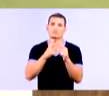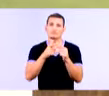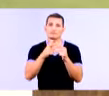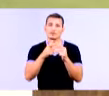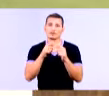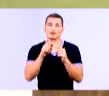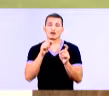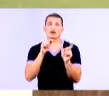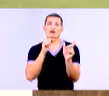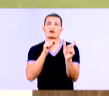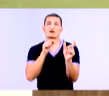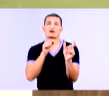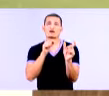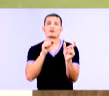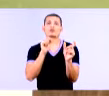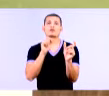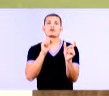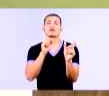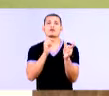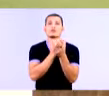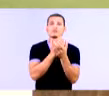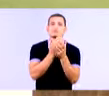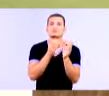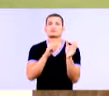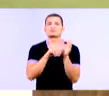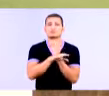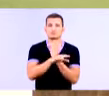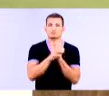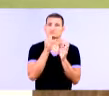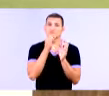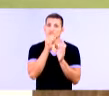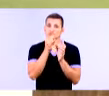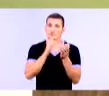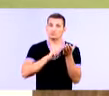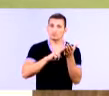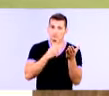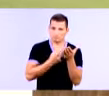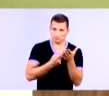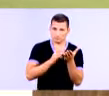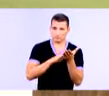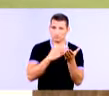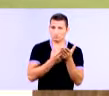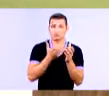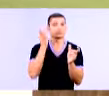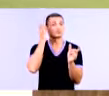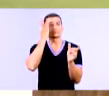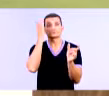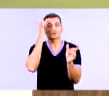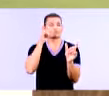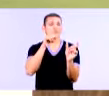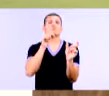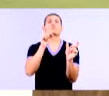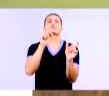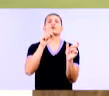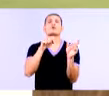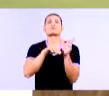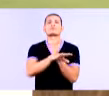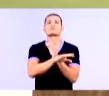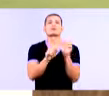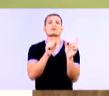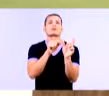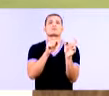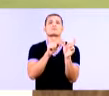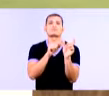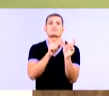representando ali algo que vai ser armazenado. Se o compilador não sabe o que vai ser armazenado naquela